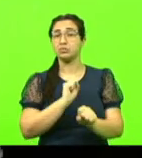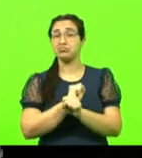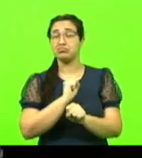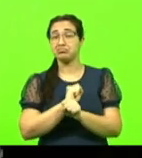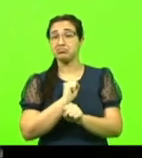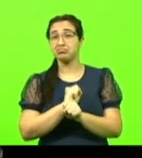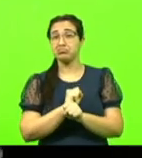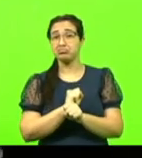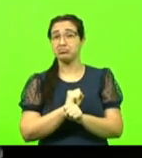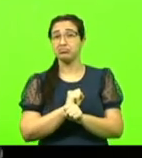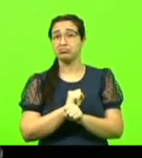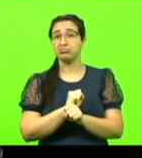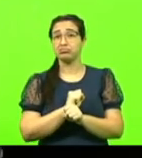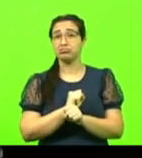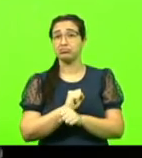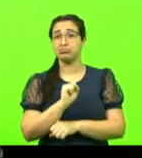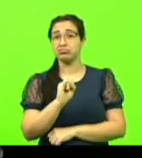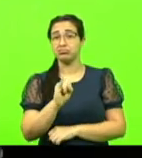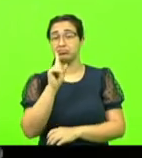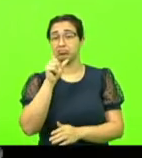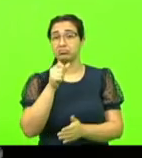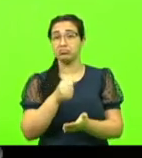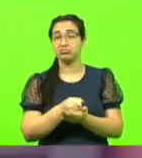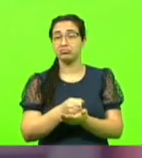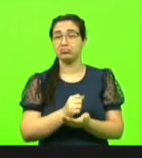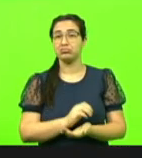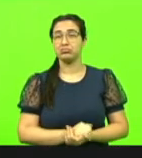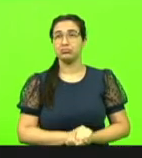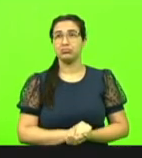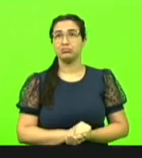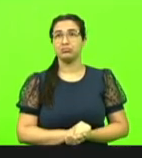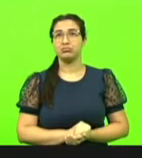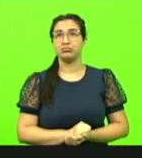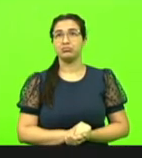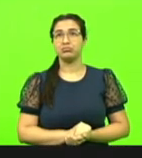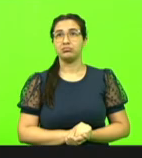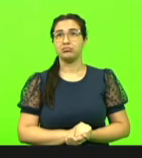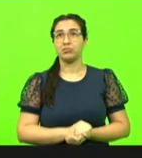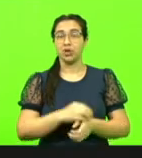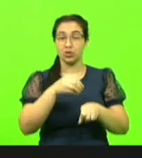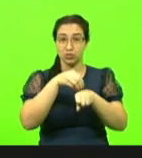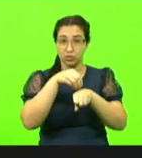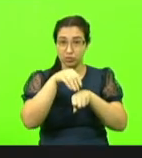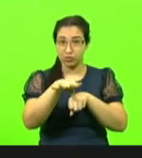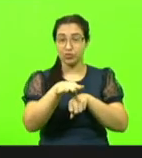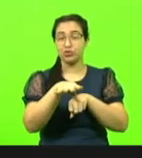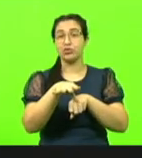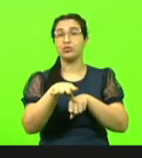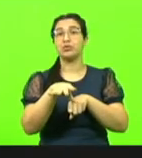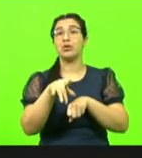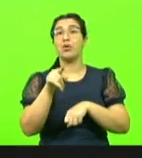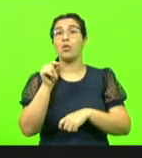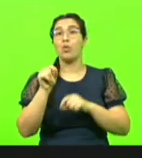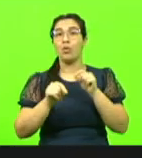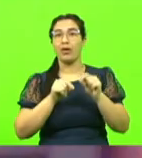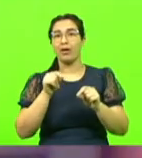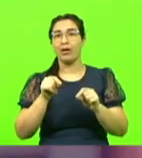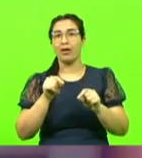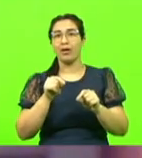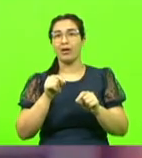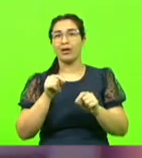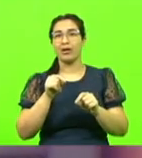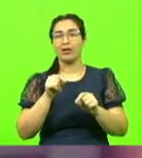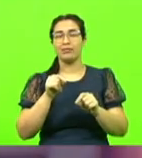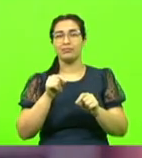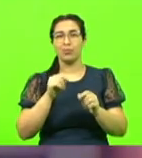deliberação desse plenário, senhora Presidente. Então, a minha sugestão, deputado Vicente, é para que vá direto à análise e ao